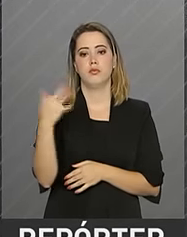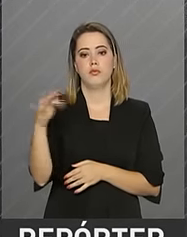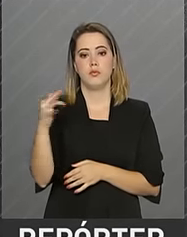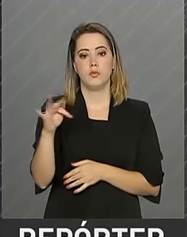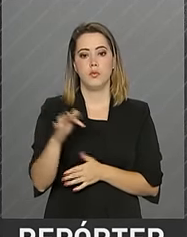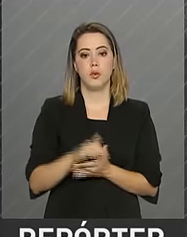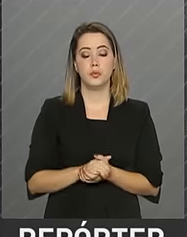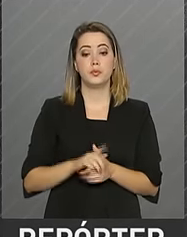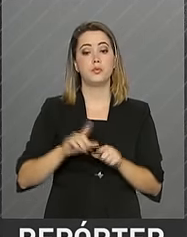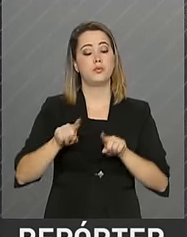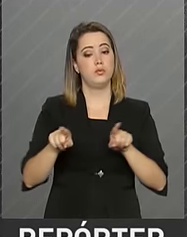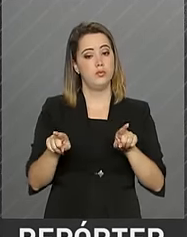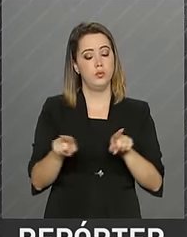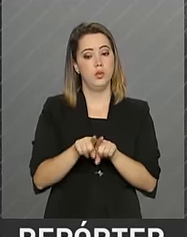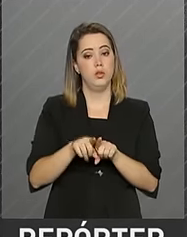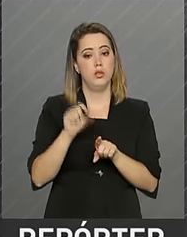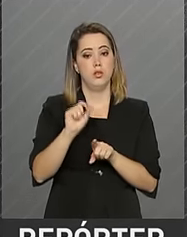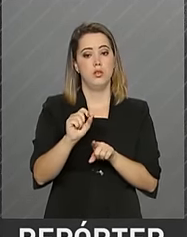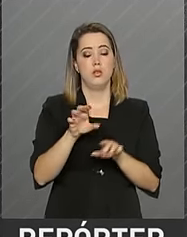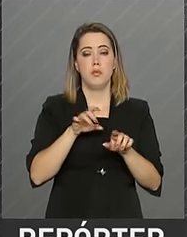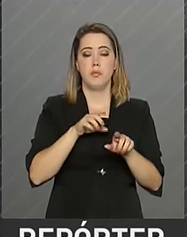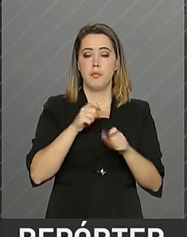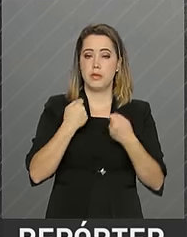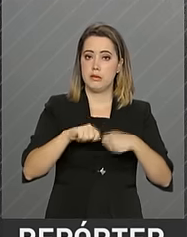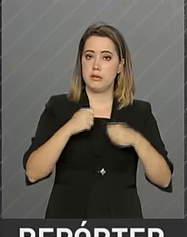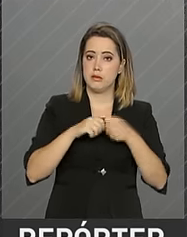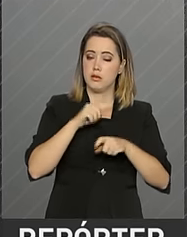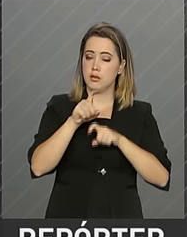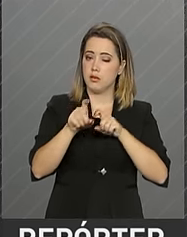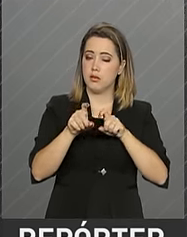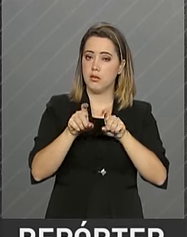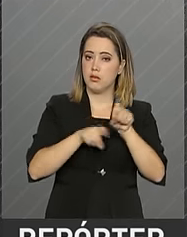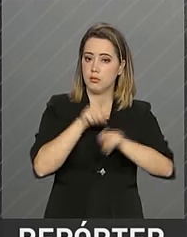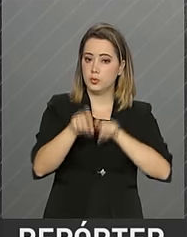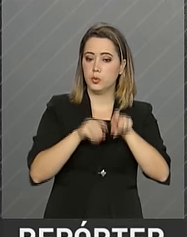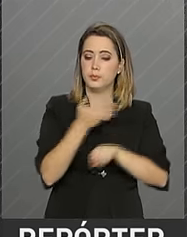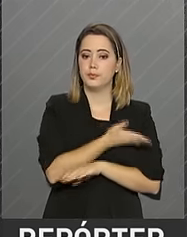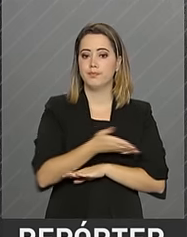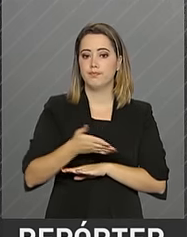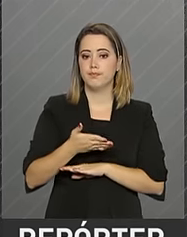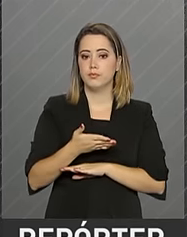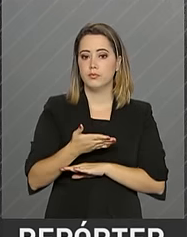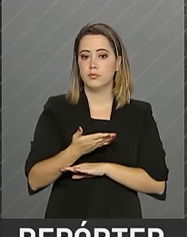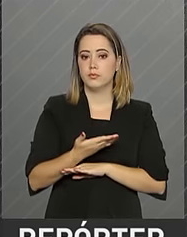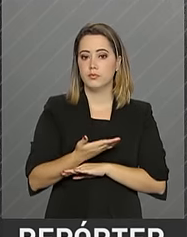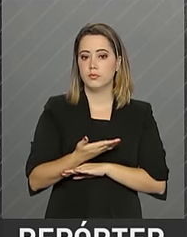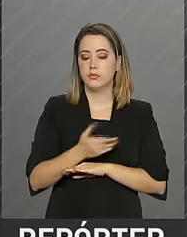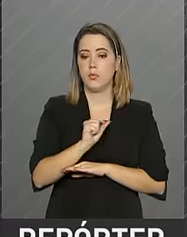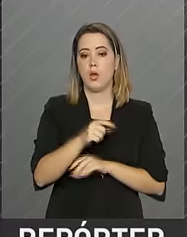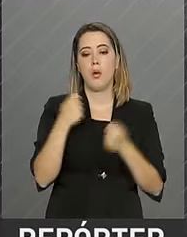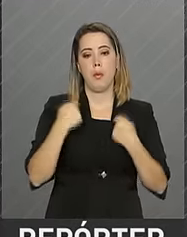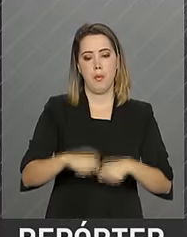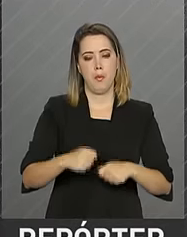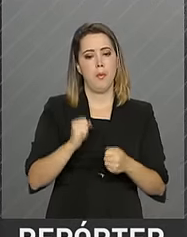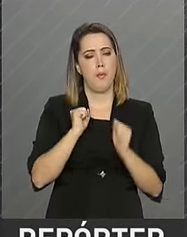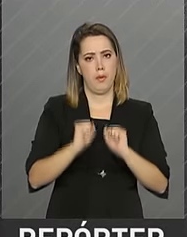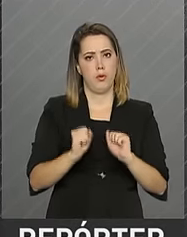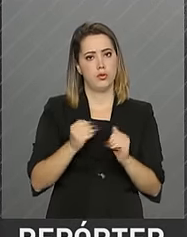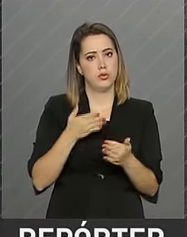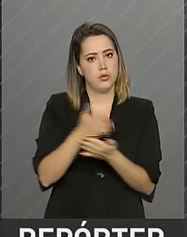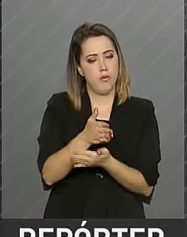fevereiro e devem ser feitas no site do programa podem participar estudantes que fizeram a partir de